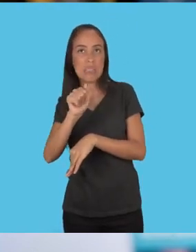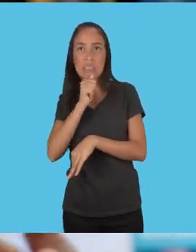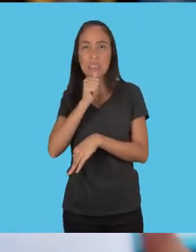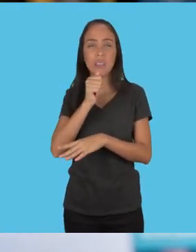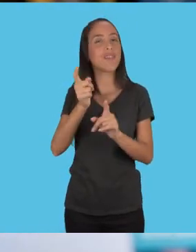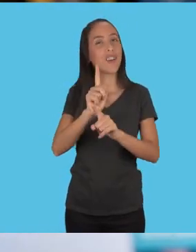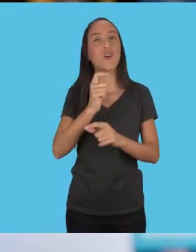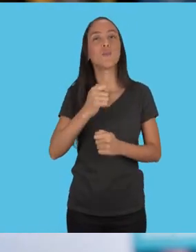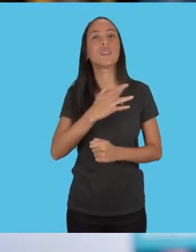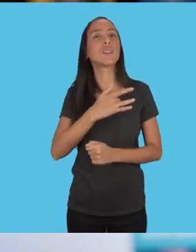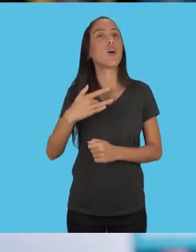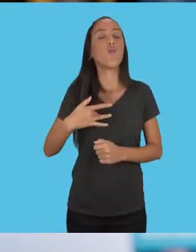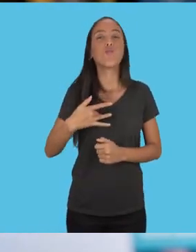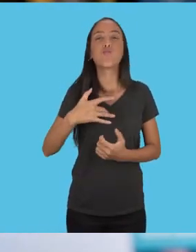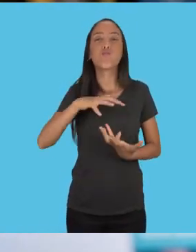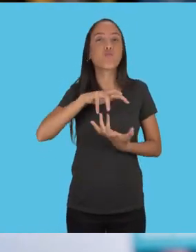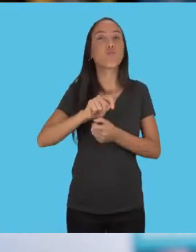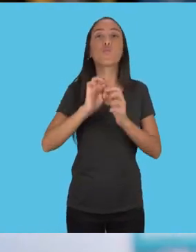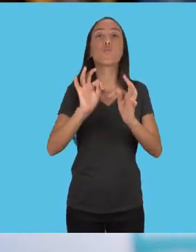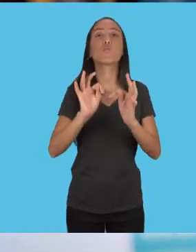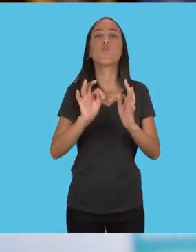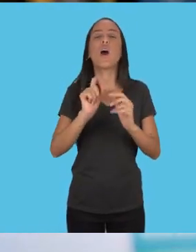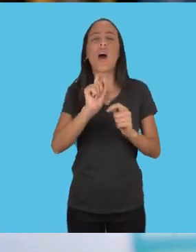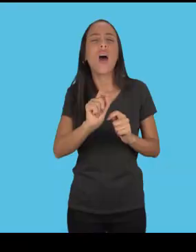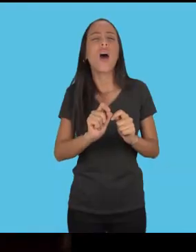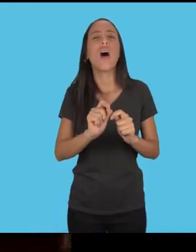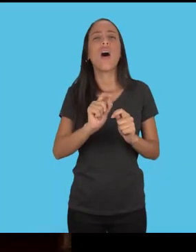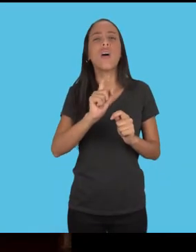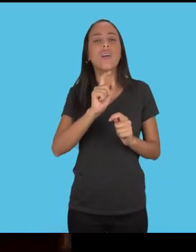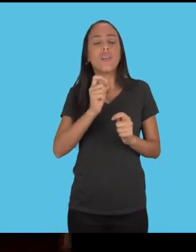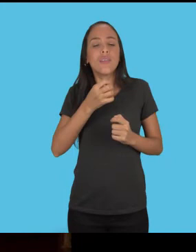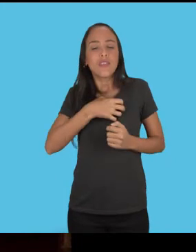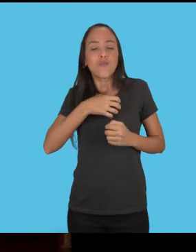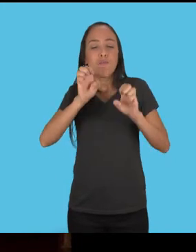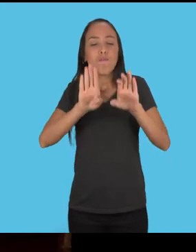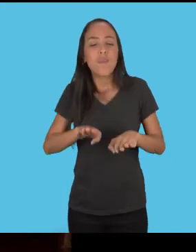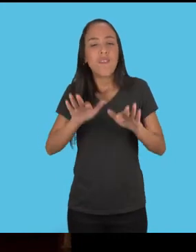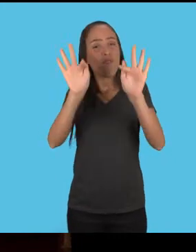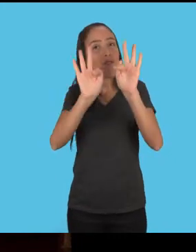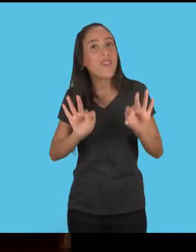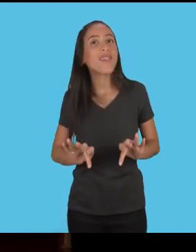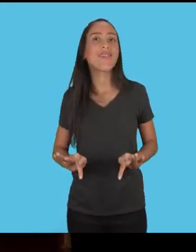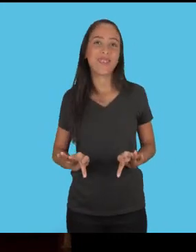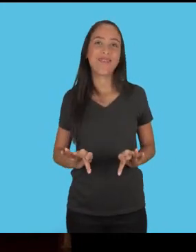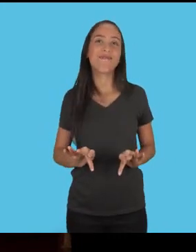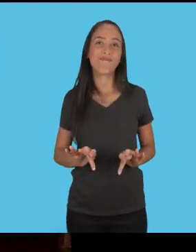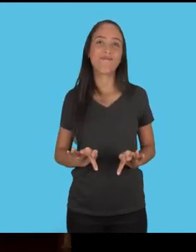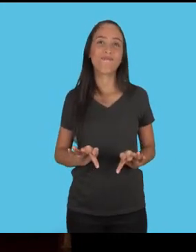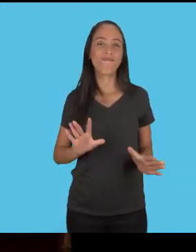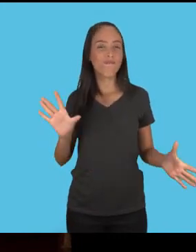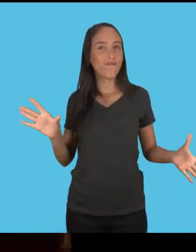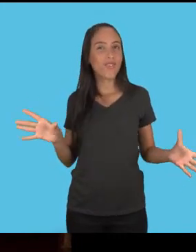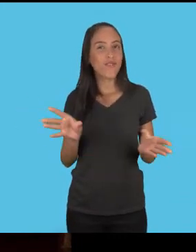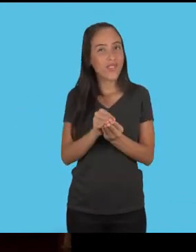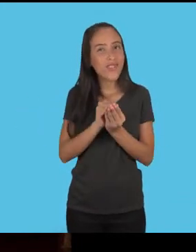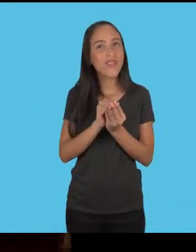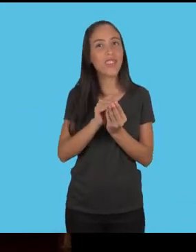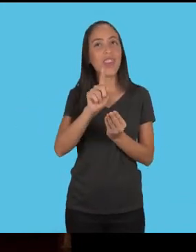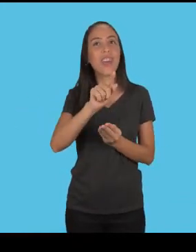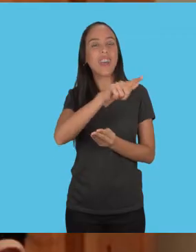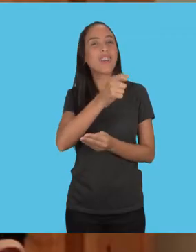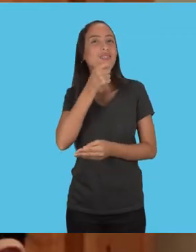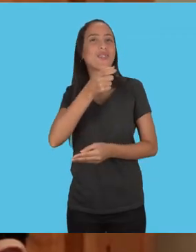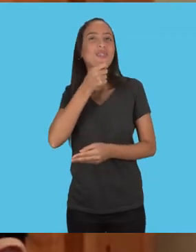é a saúde mais global, do bem-estar, de estar bem, de estar feliz. Fechando isso tudo, é a maneira bem-humorada de ver a vida,